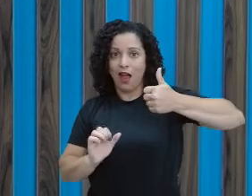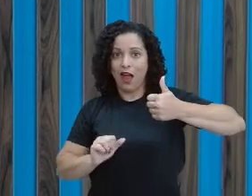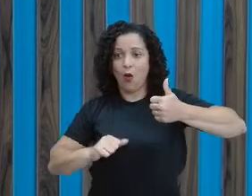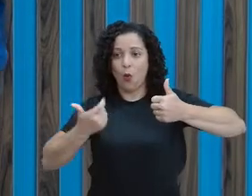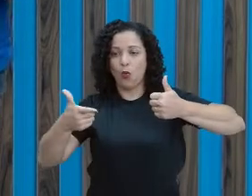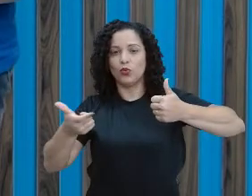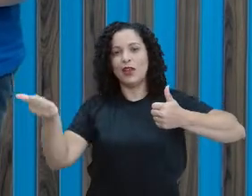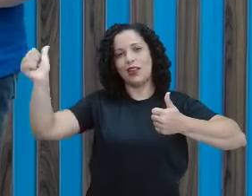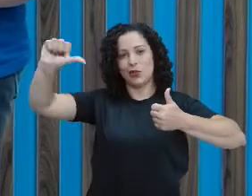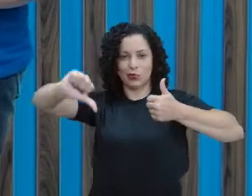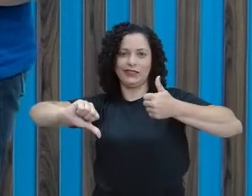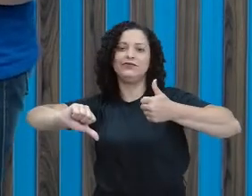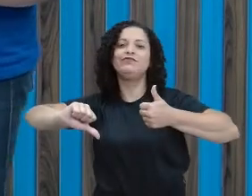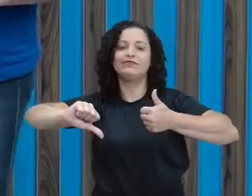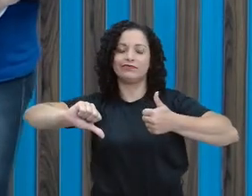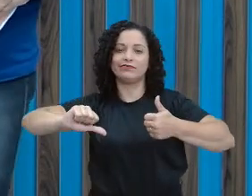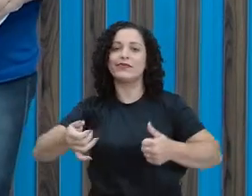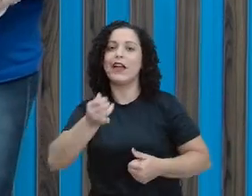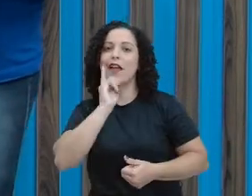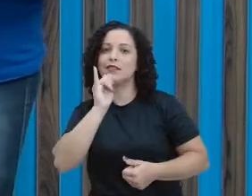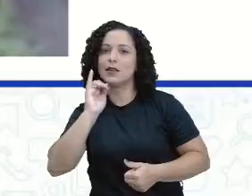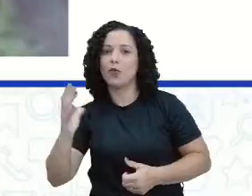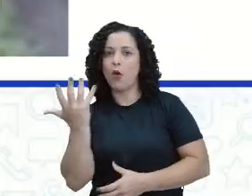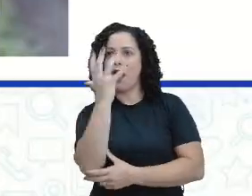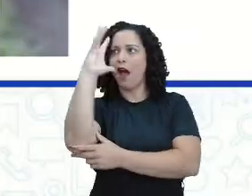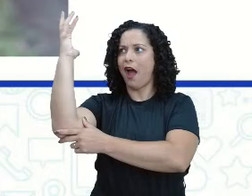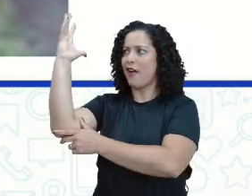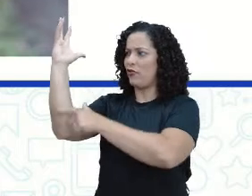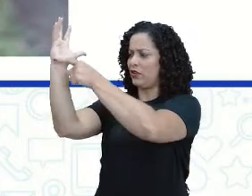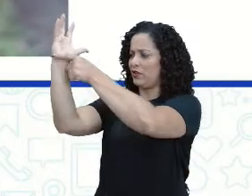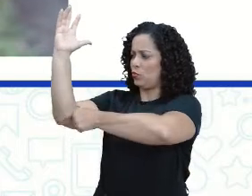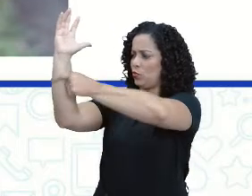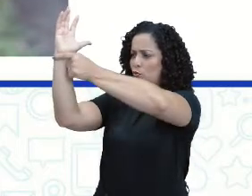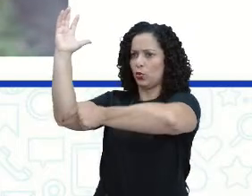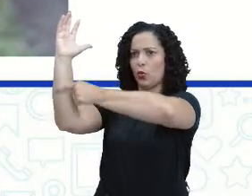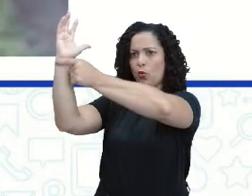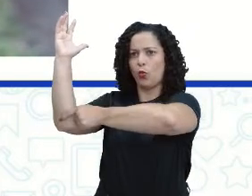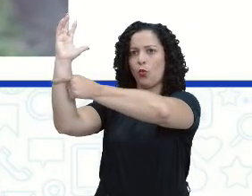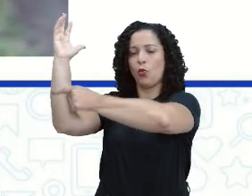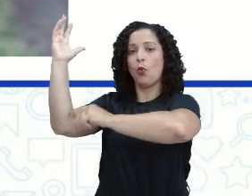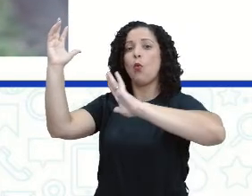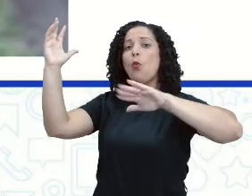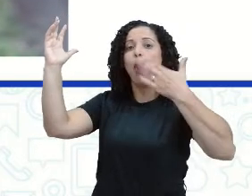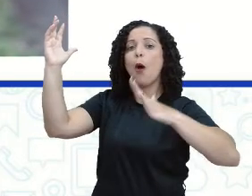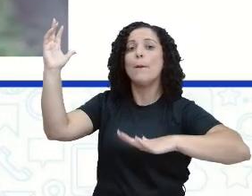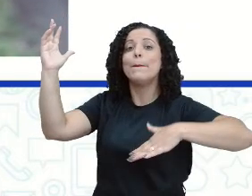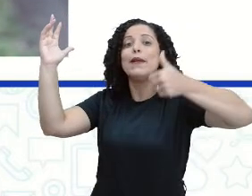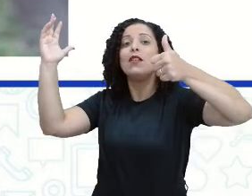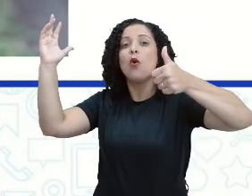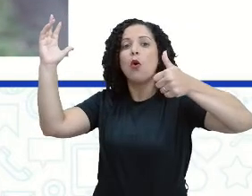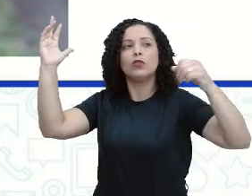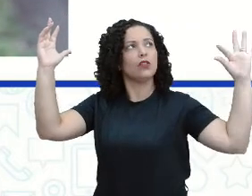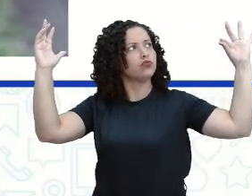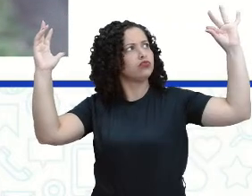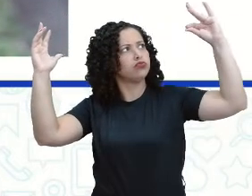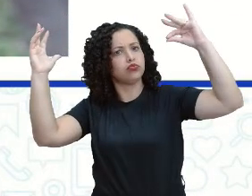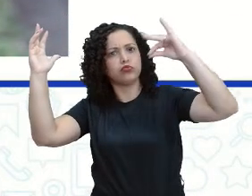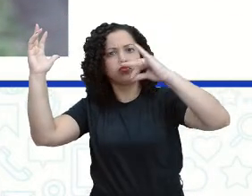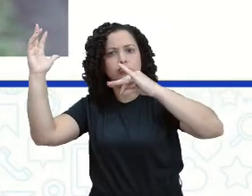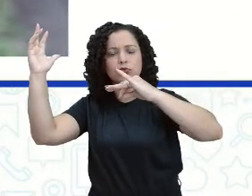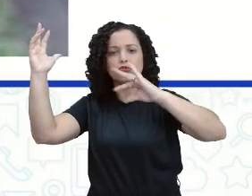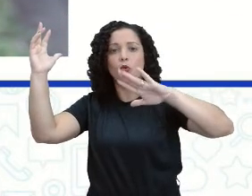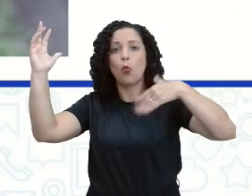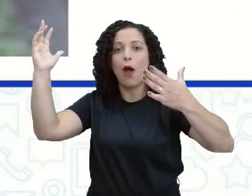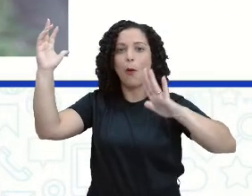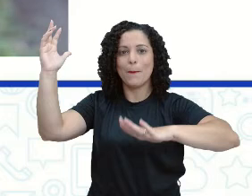outra. Exemplo, nesse tronco aí, vocês acham qual delas se daria bem? Qual dessas duas